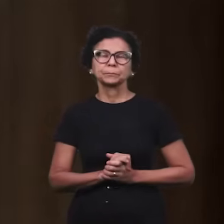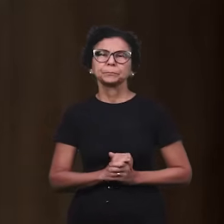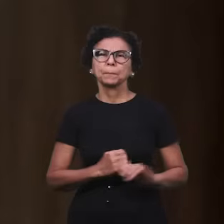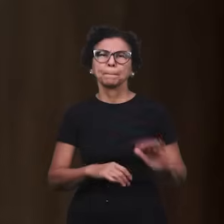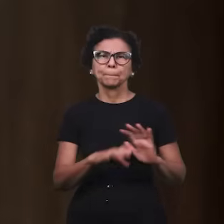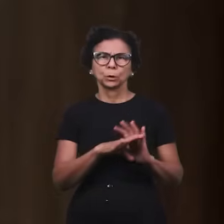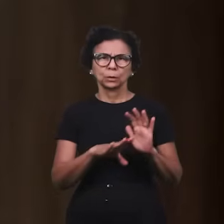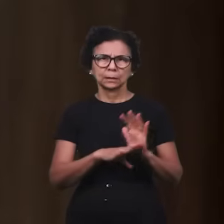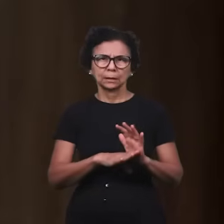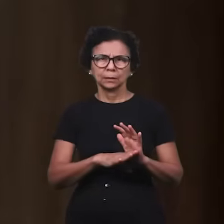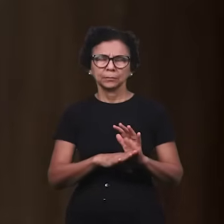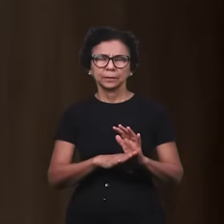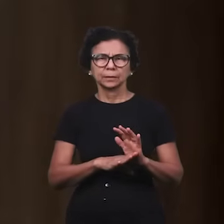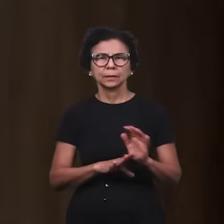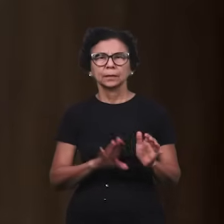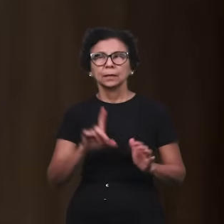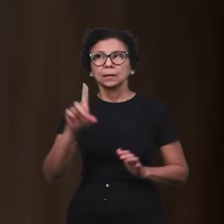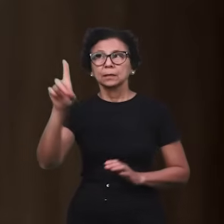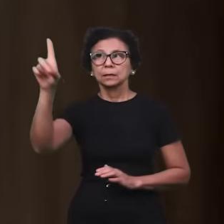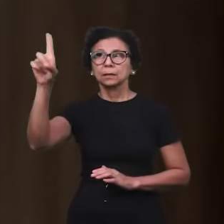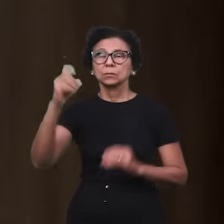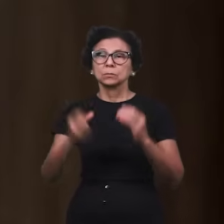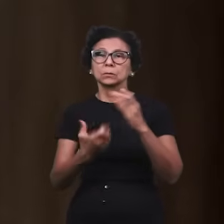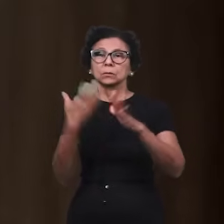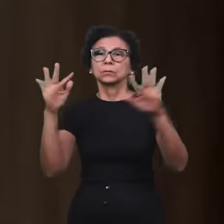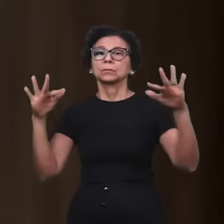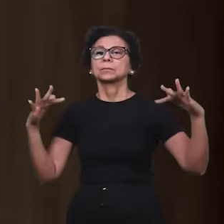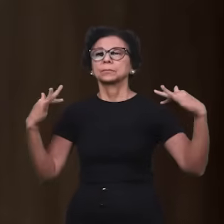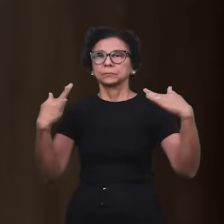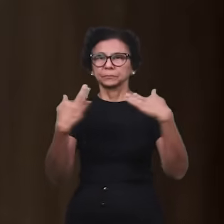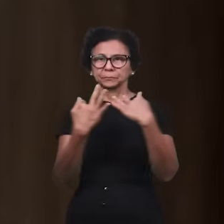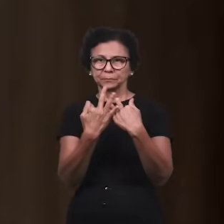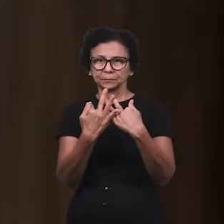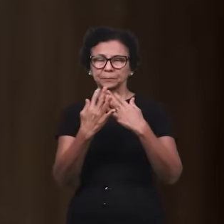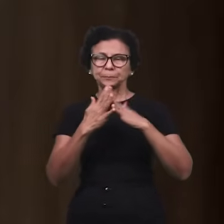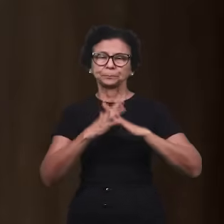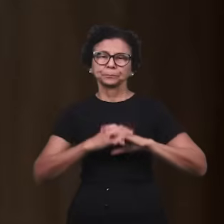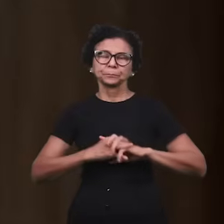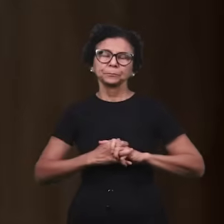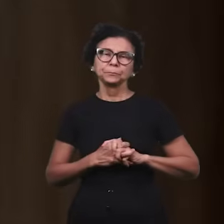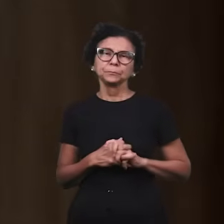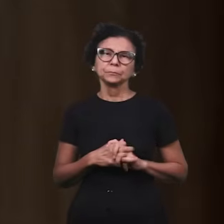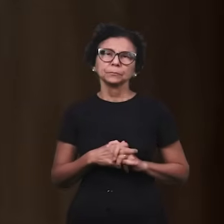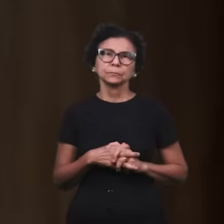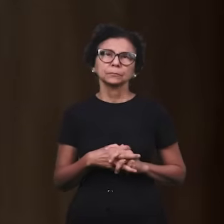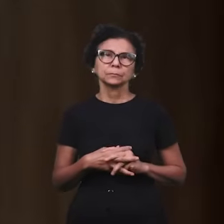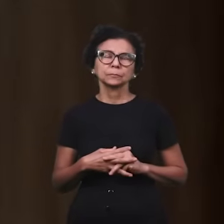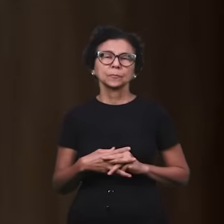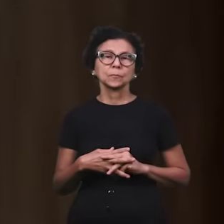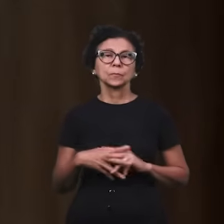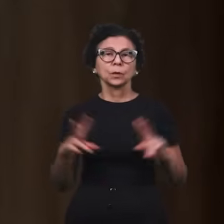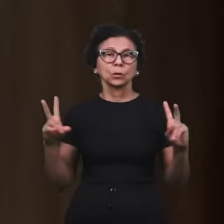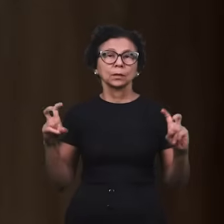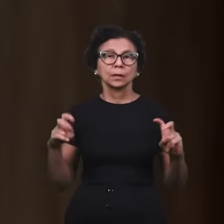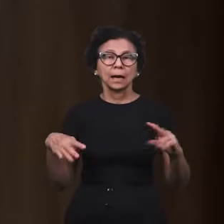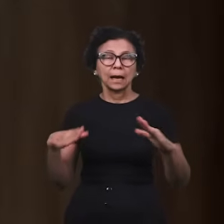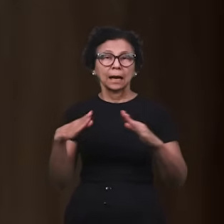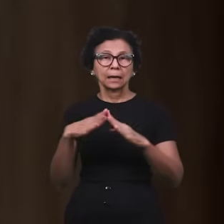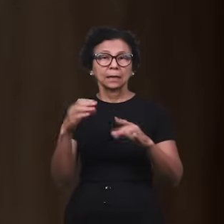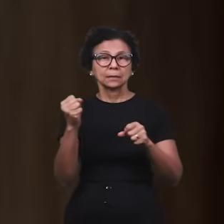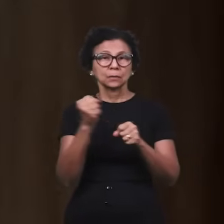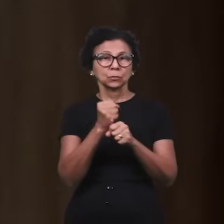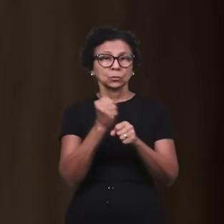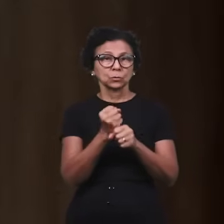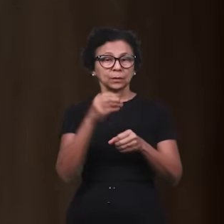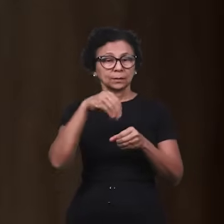um Família, um projeto de Deus. E nosso tema hoje será a casa edificada